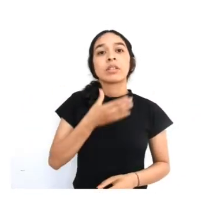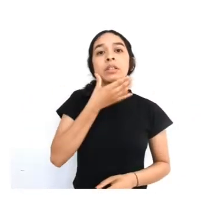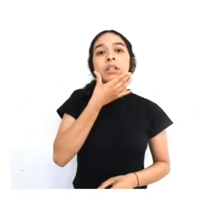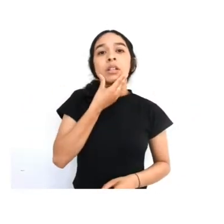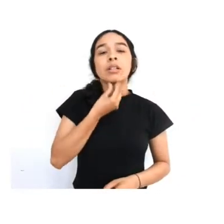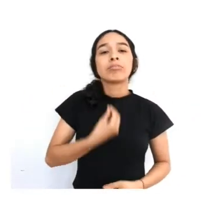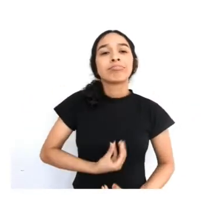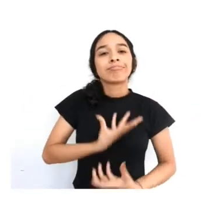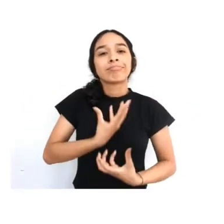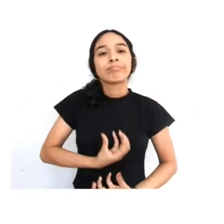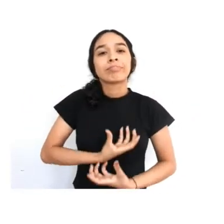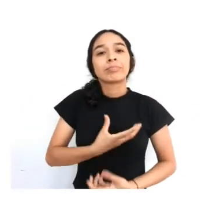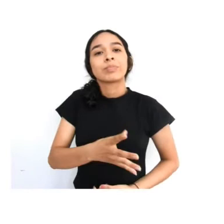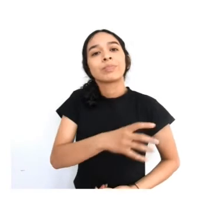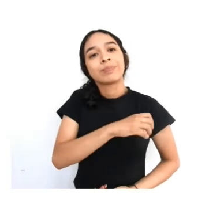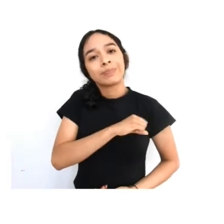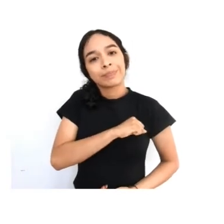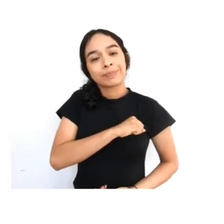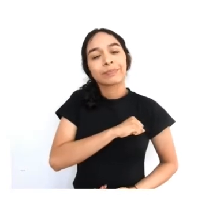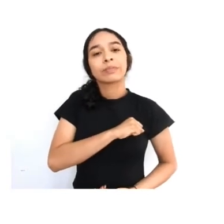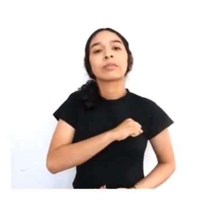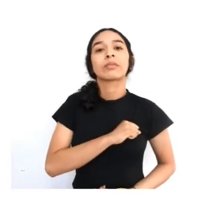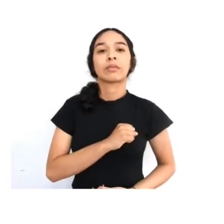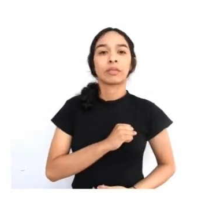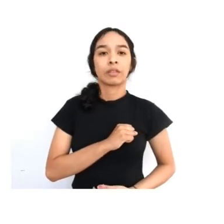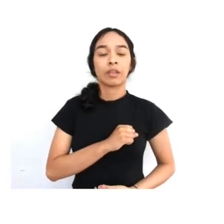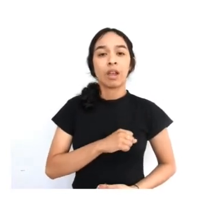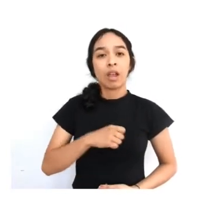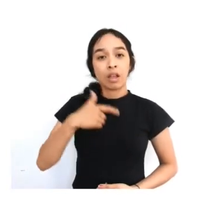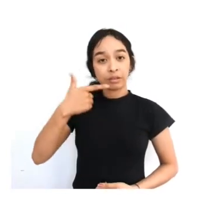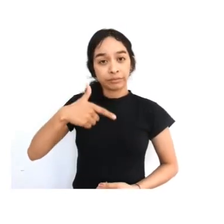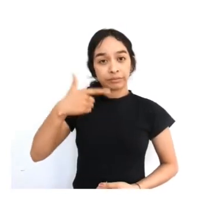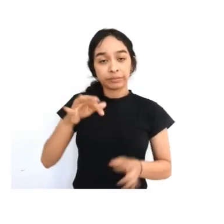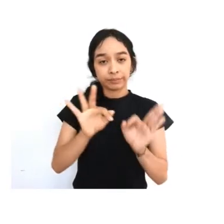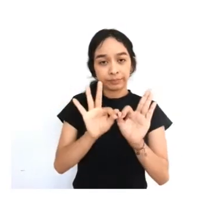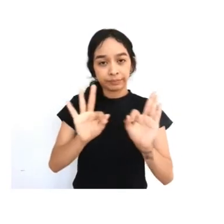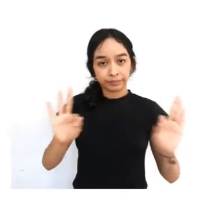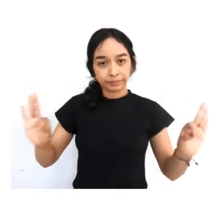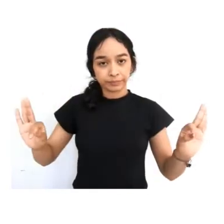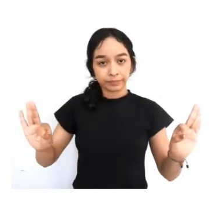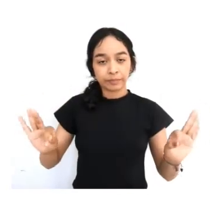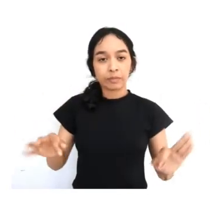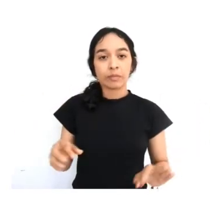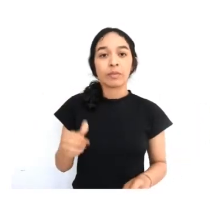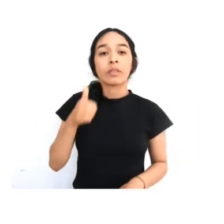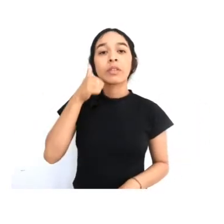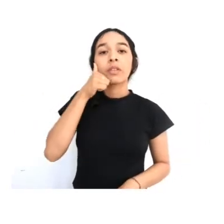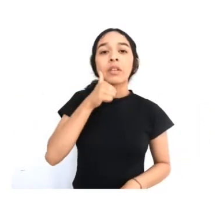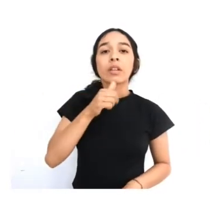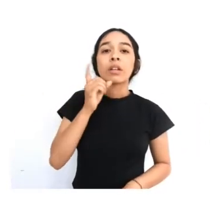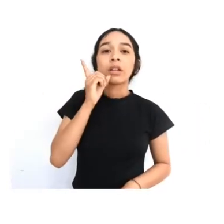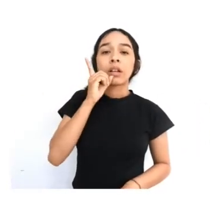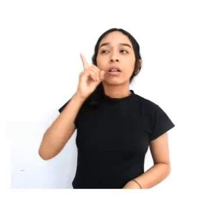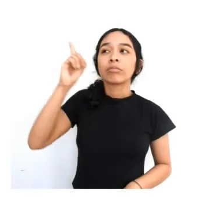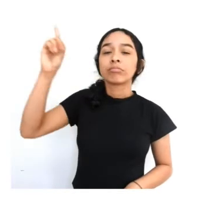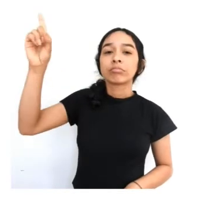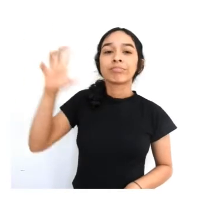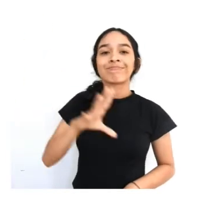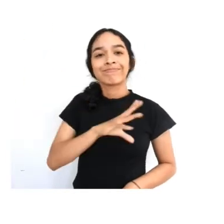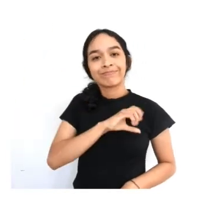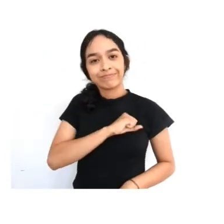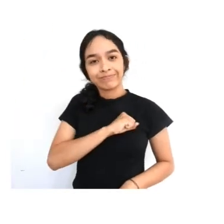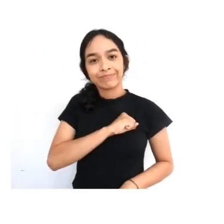dizendo que a ninfa ama. Se eu fizer no latim a frase nympham